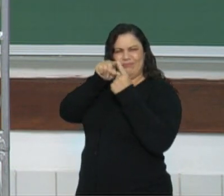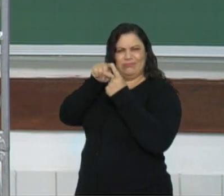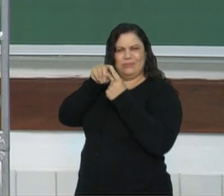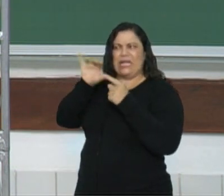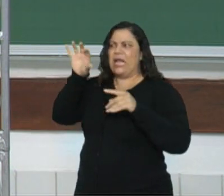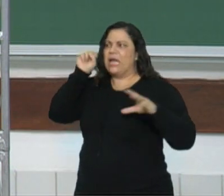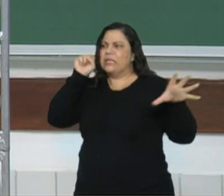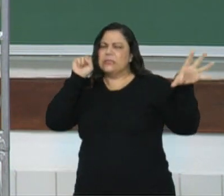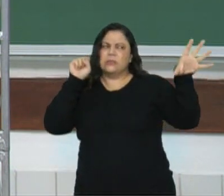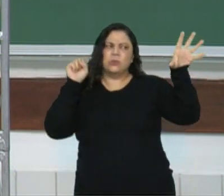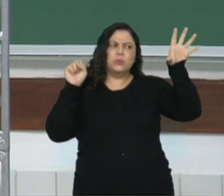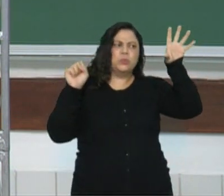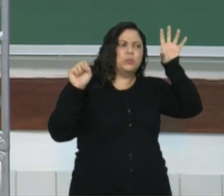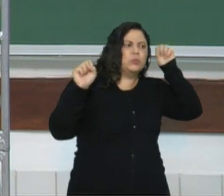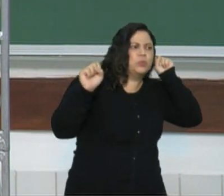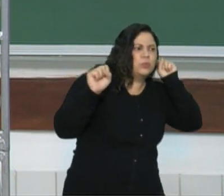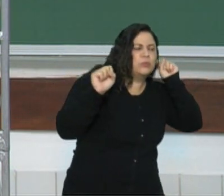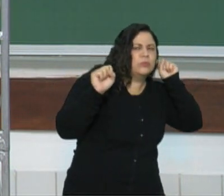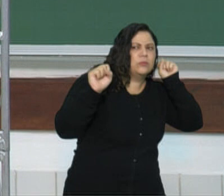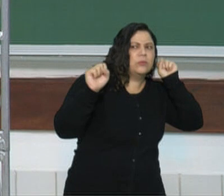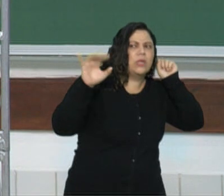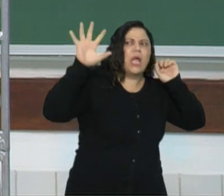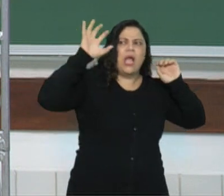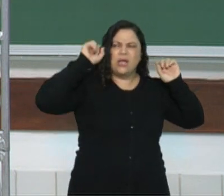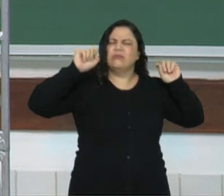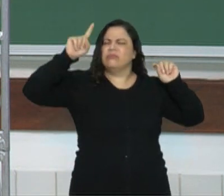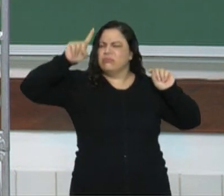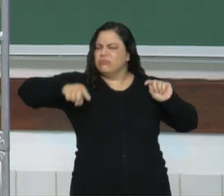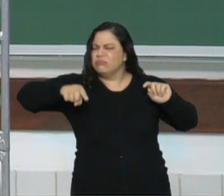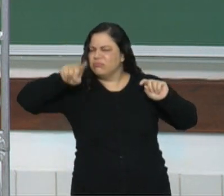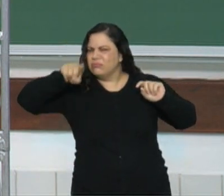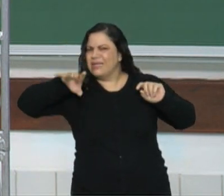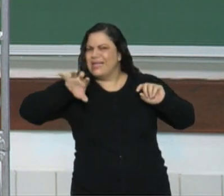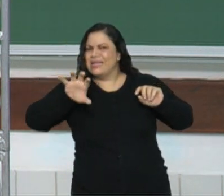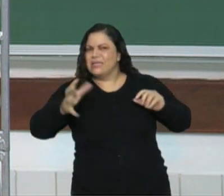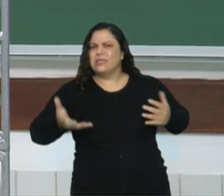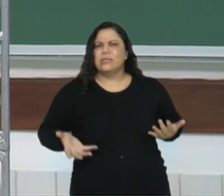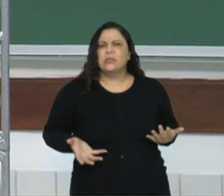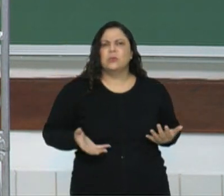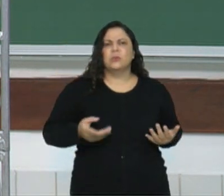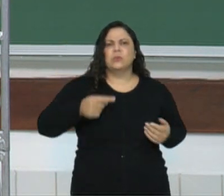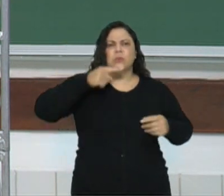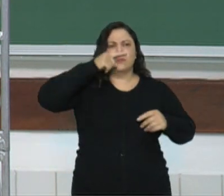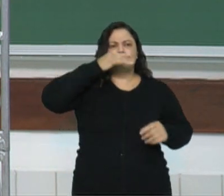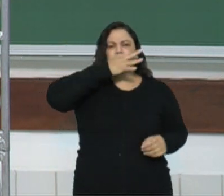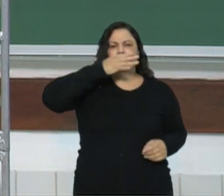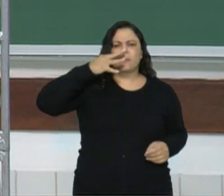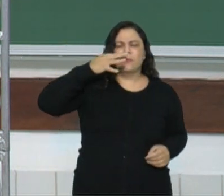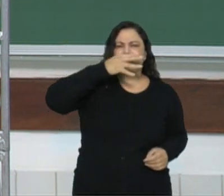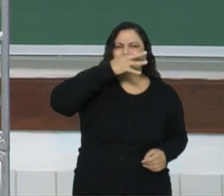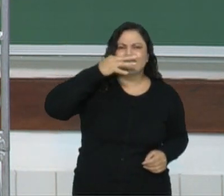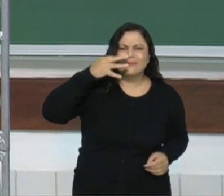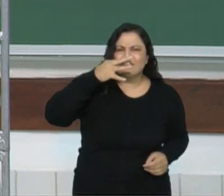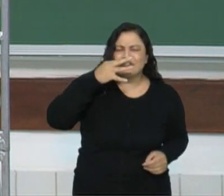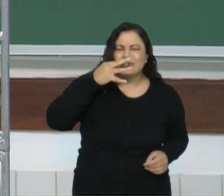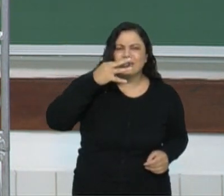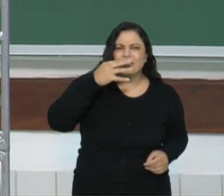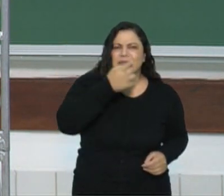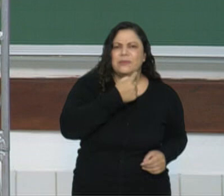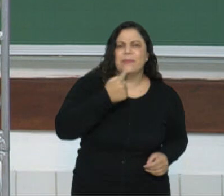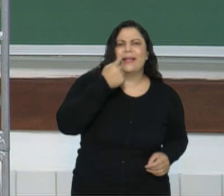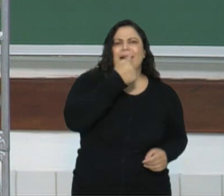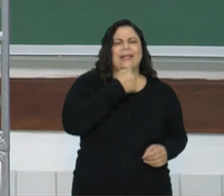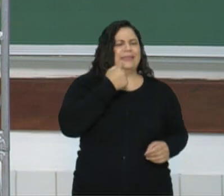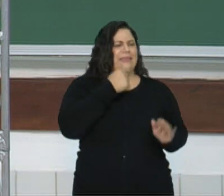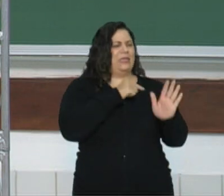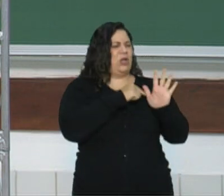escuto alguma coisa, eu estou escutando corretamente? E o meu olfato, quem sabe o meu paladar, ou